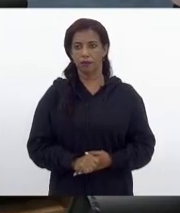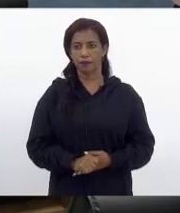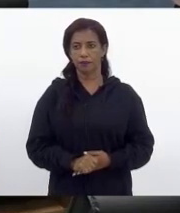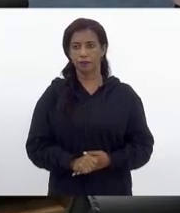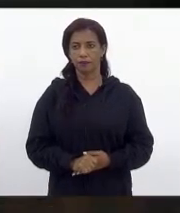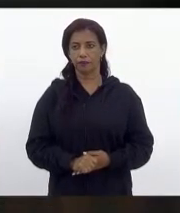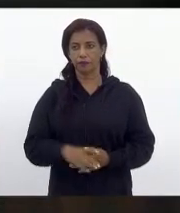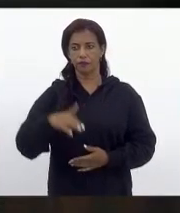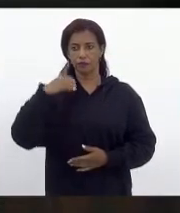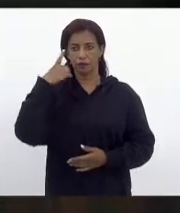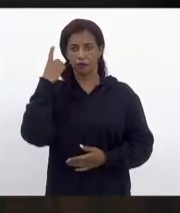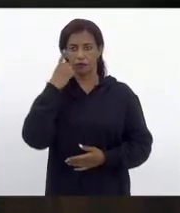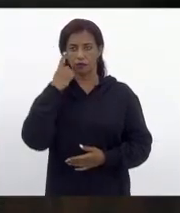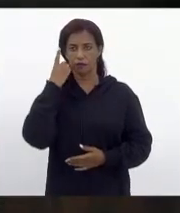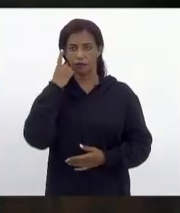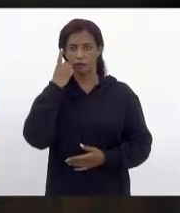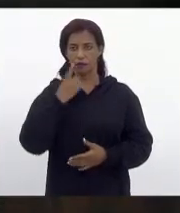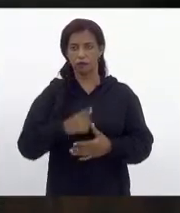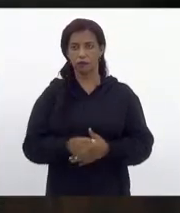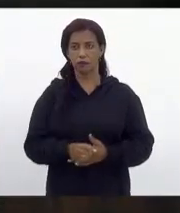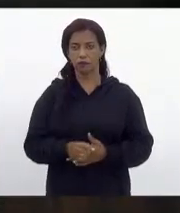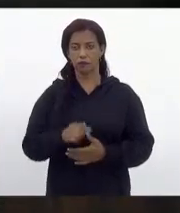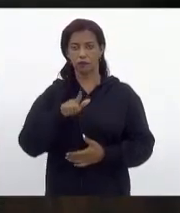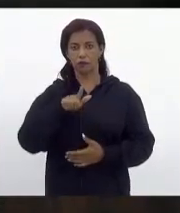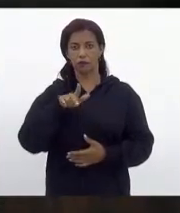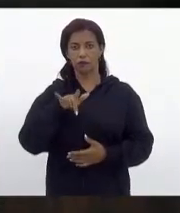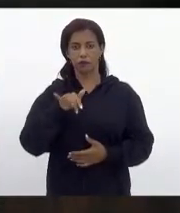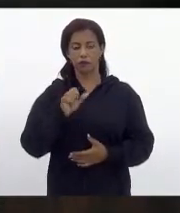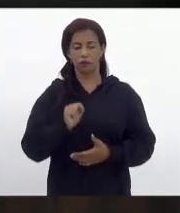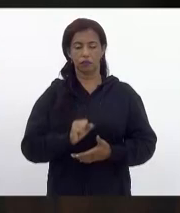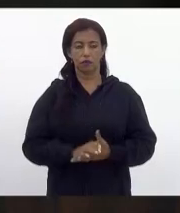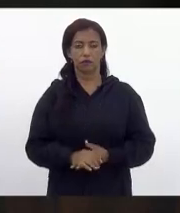Deputado Luiz Martins.